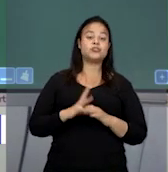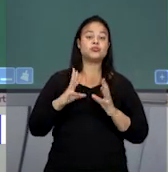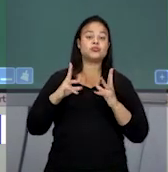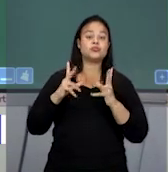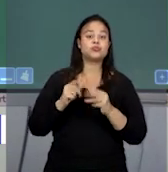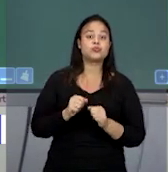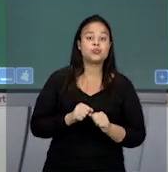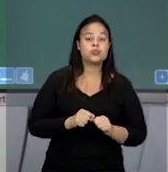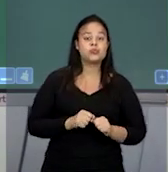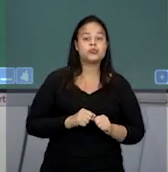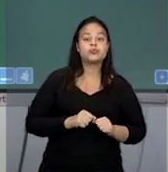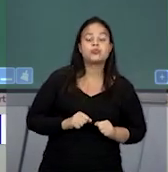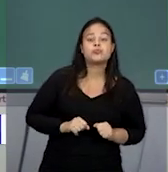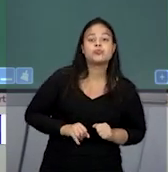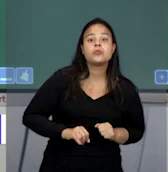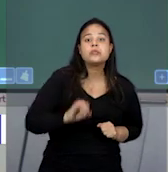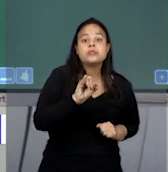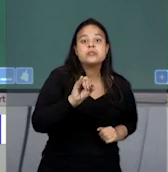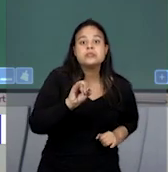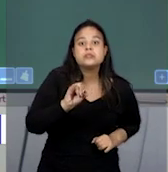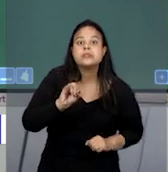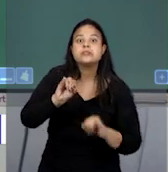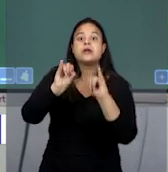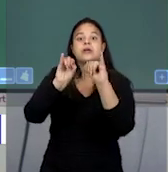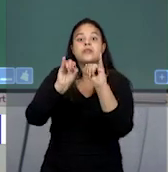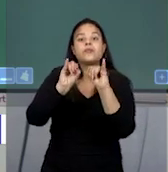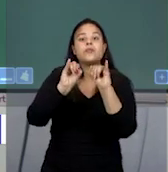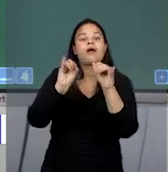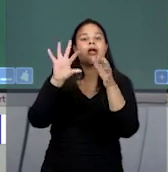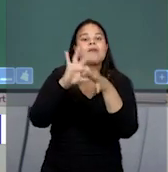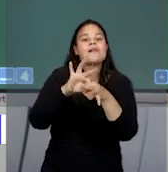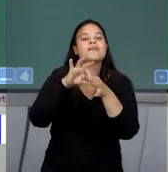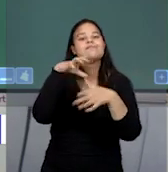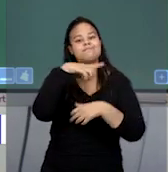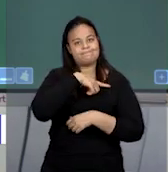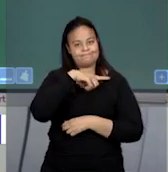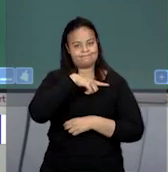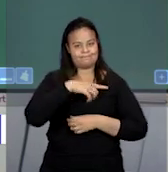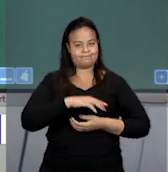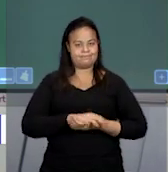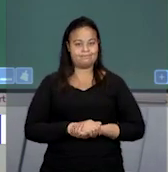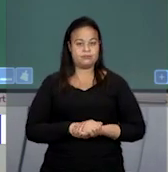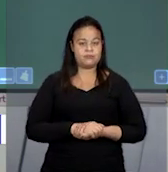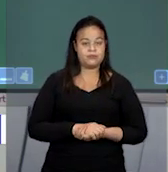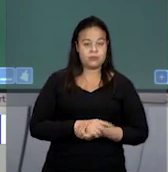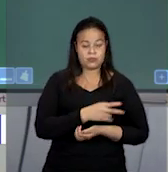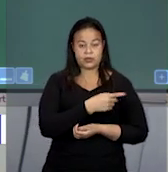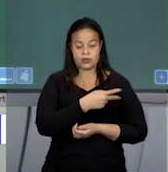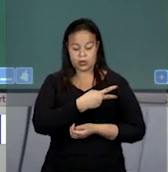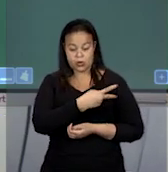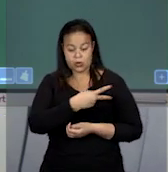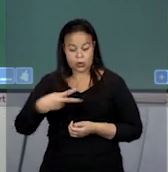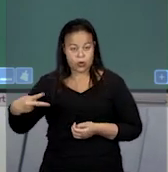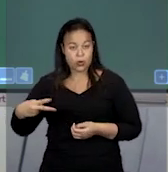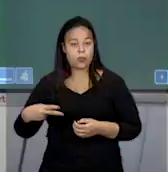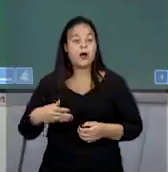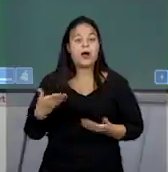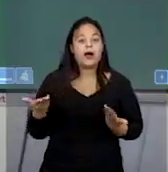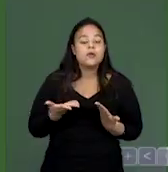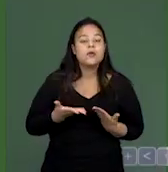genezão interferindo. Vamos aqui na última linha. Czão, Czinho, Izão,